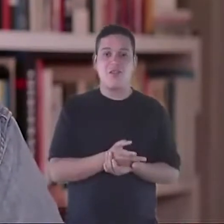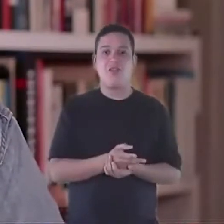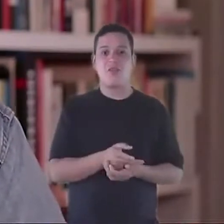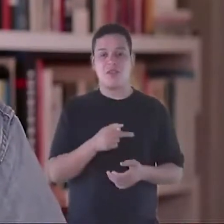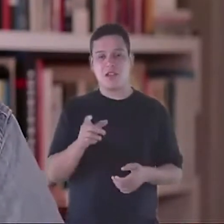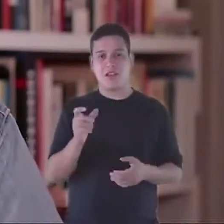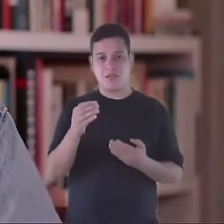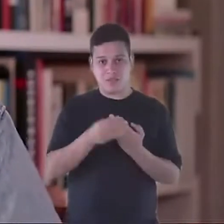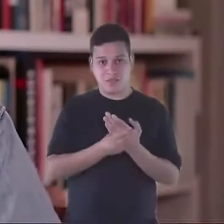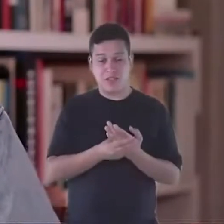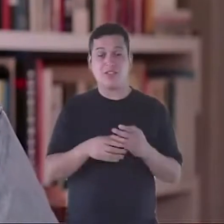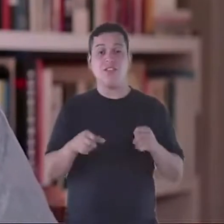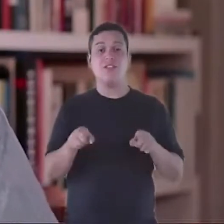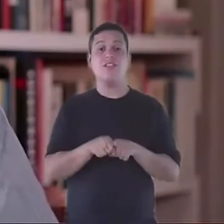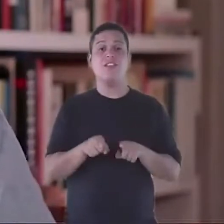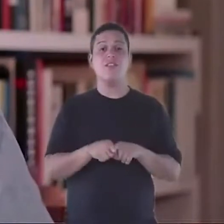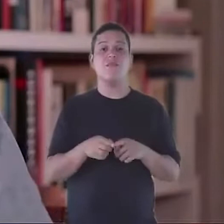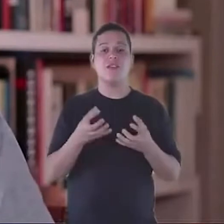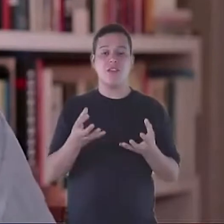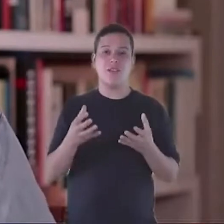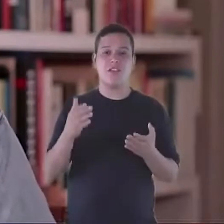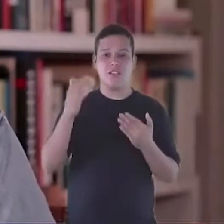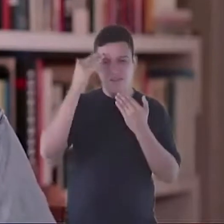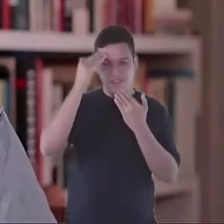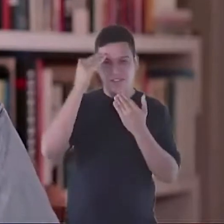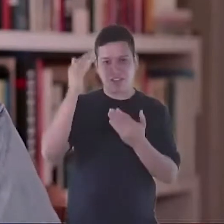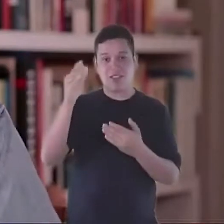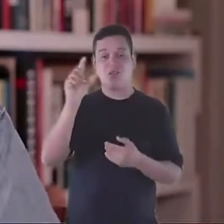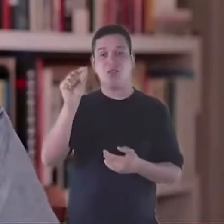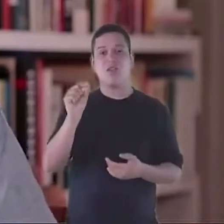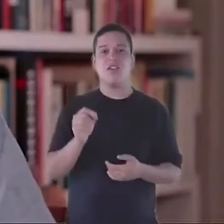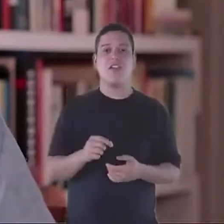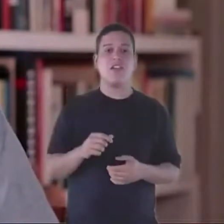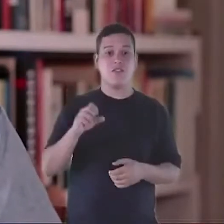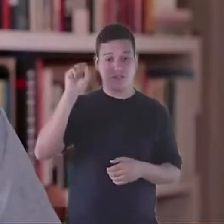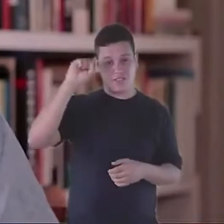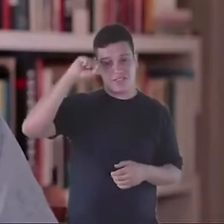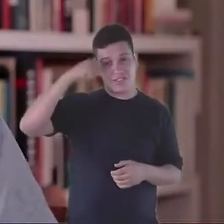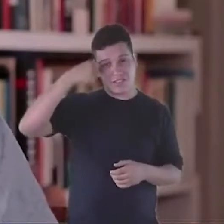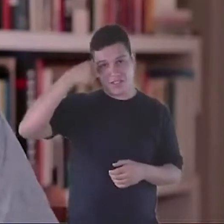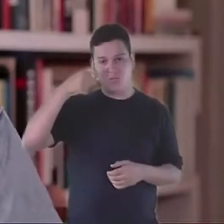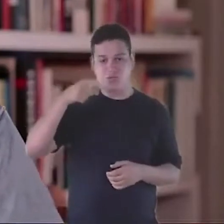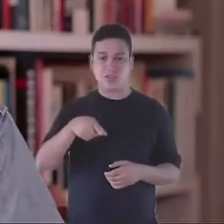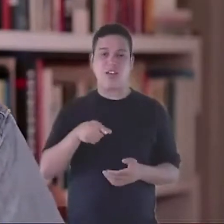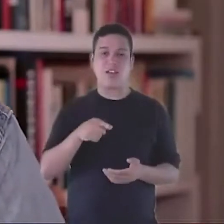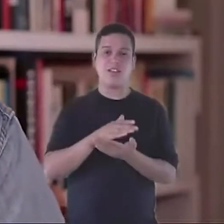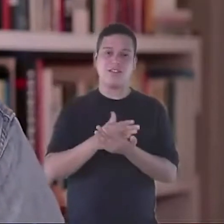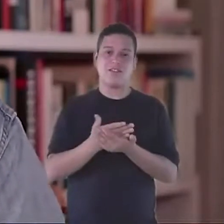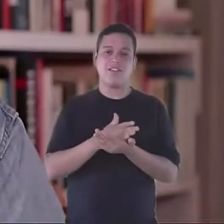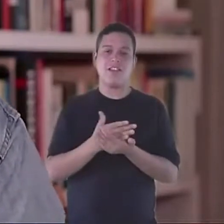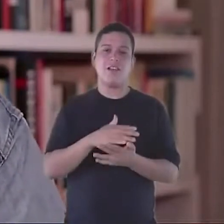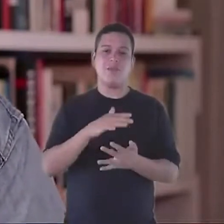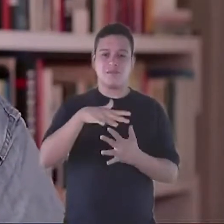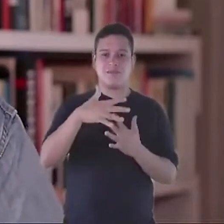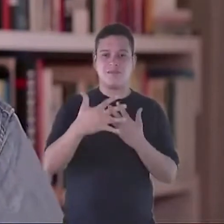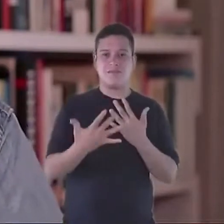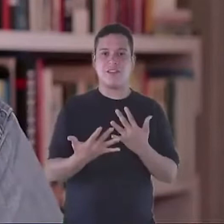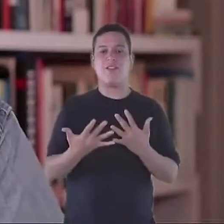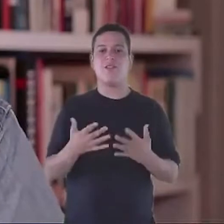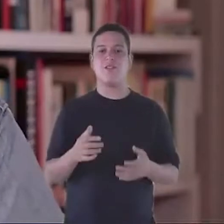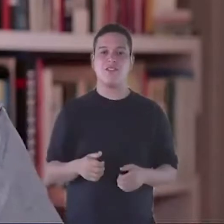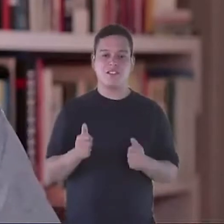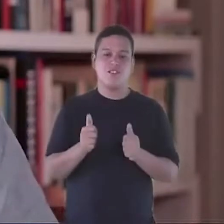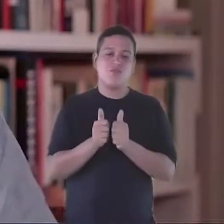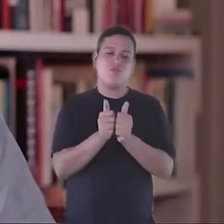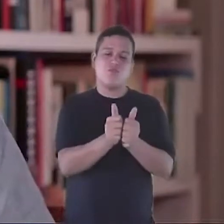ao Sérgio Emanuel Costa Ramos, nosso amigo que está aqui compartilhando essa live com a